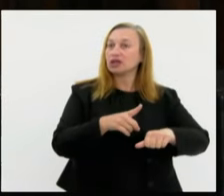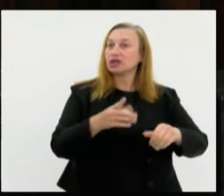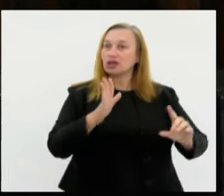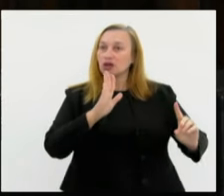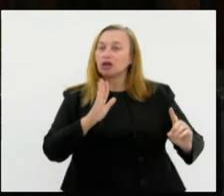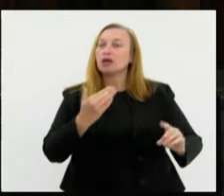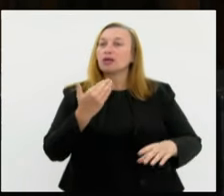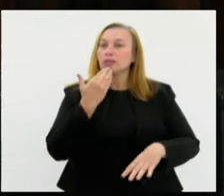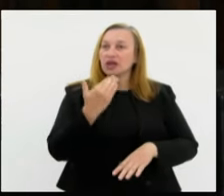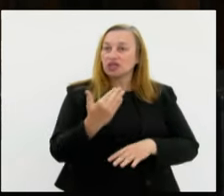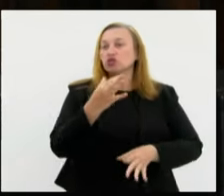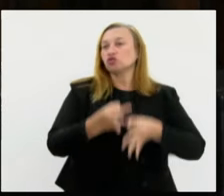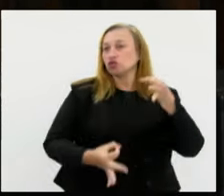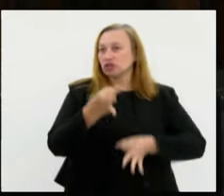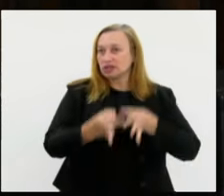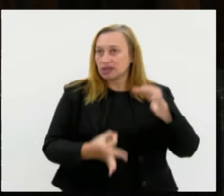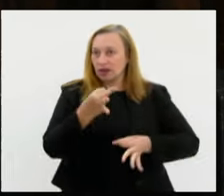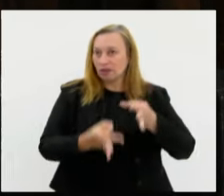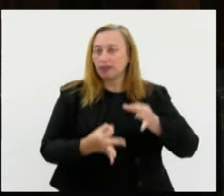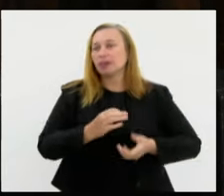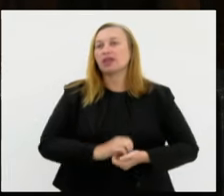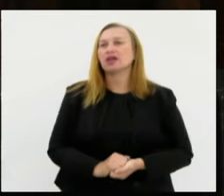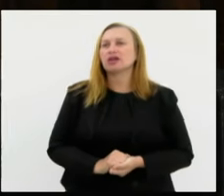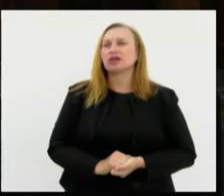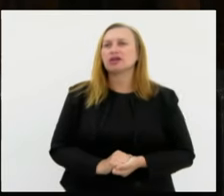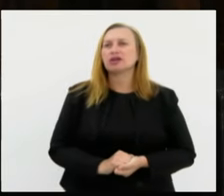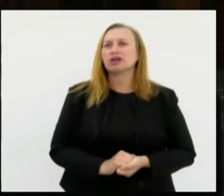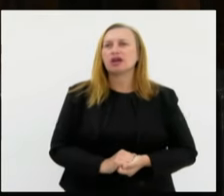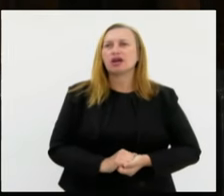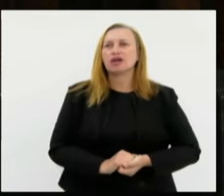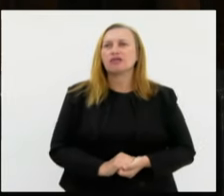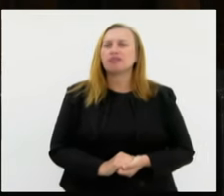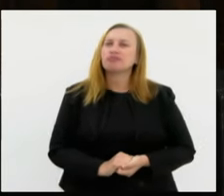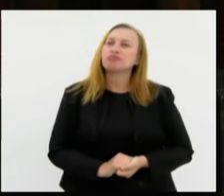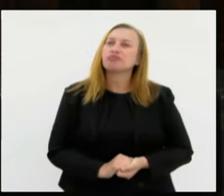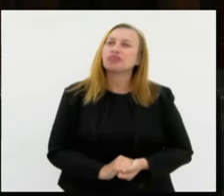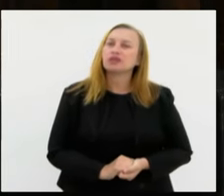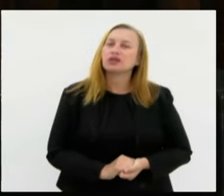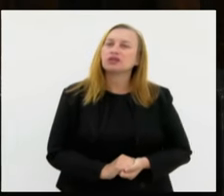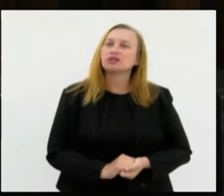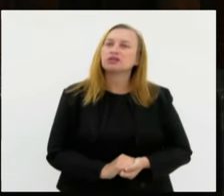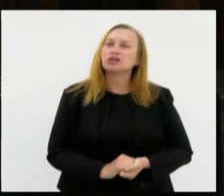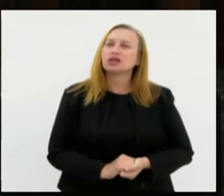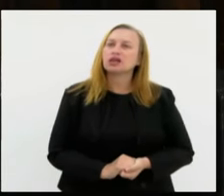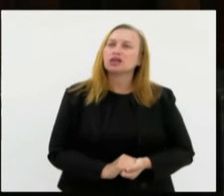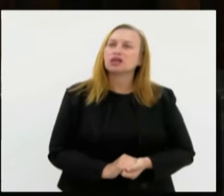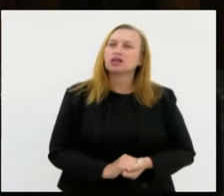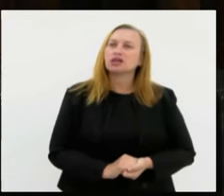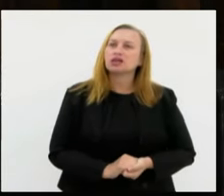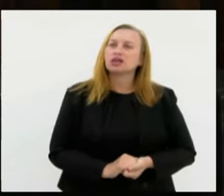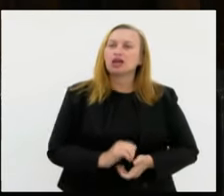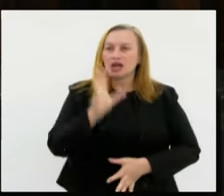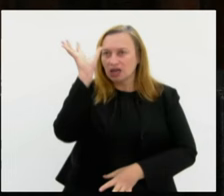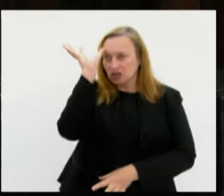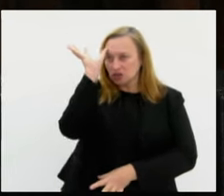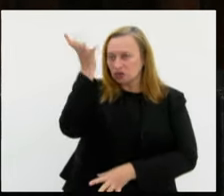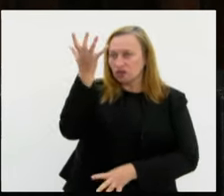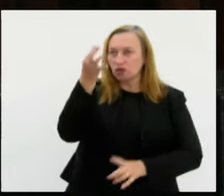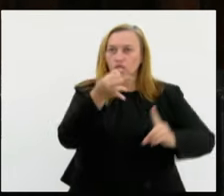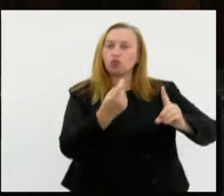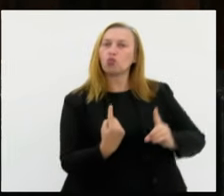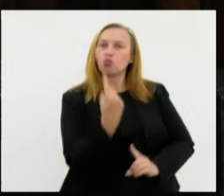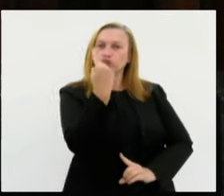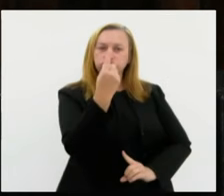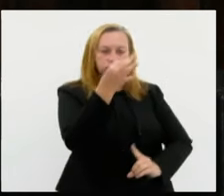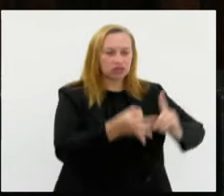judicial. A referida medida judicial é da lavra da decisão monocrática de um desembargador do